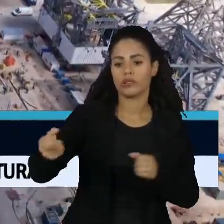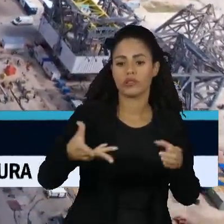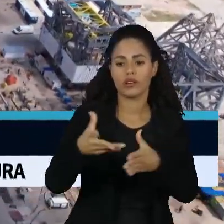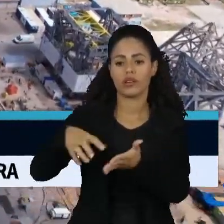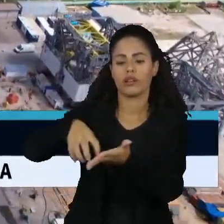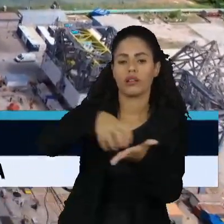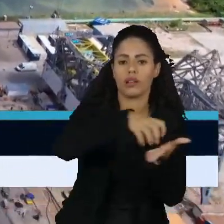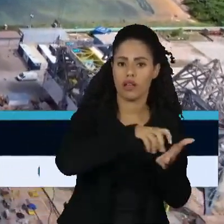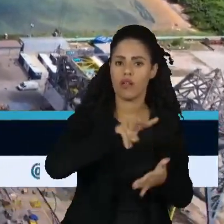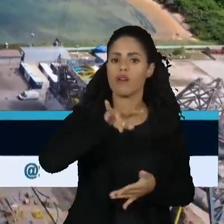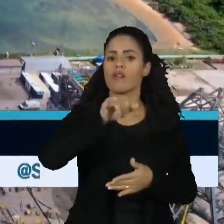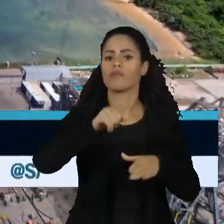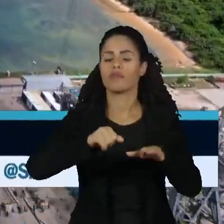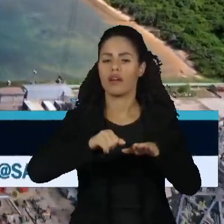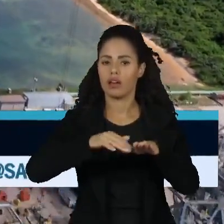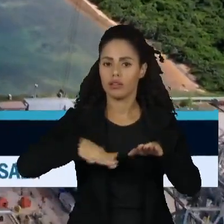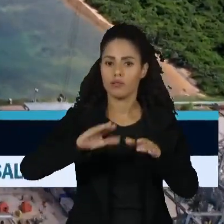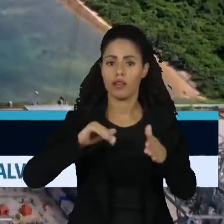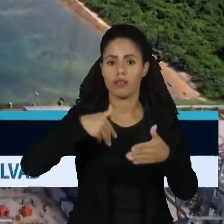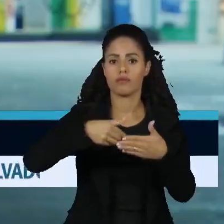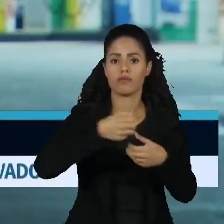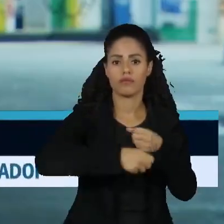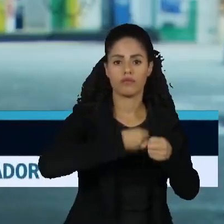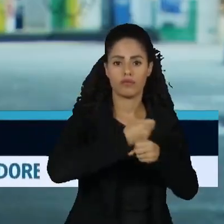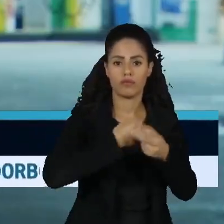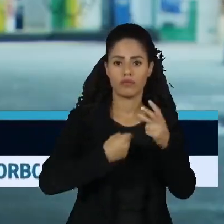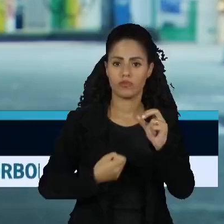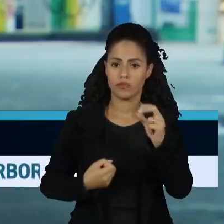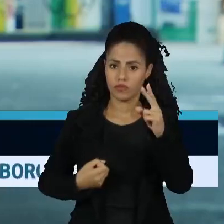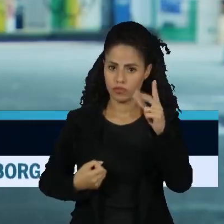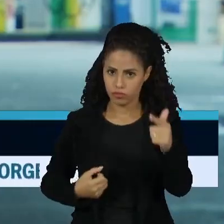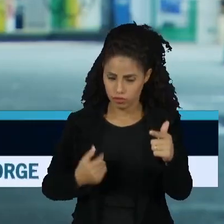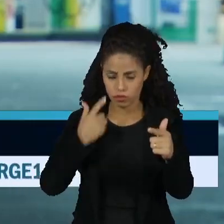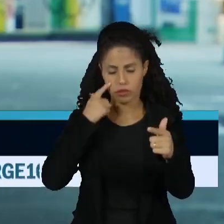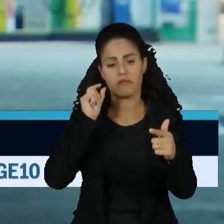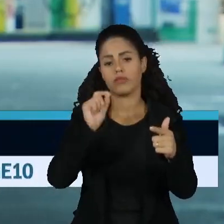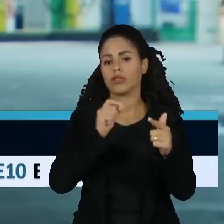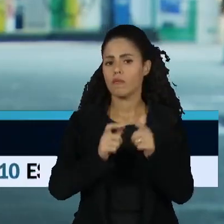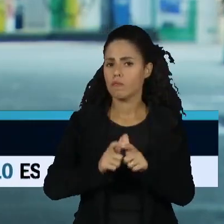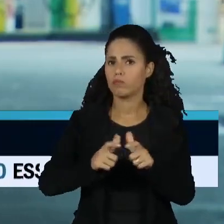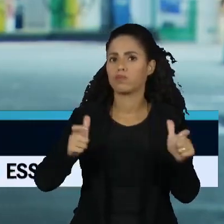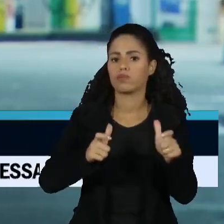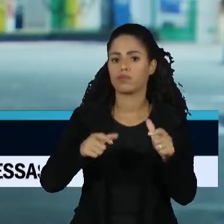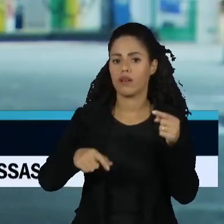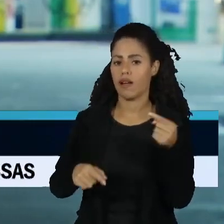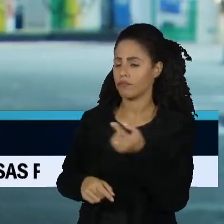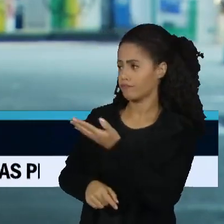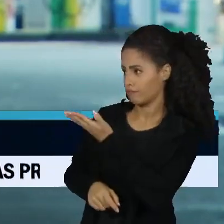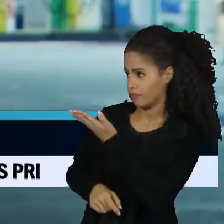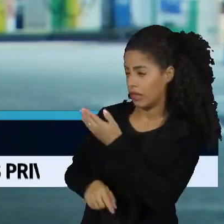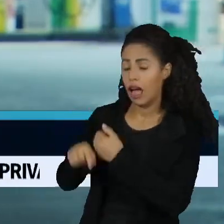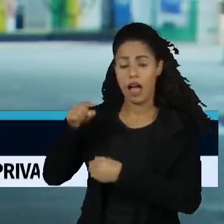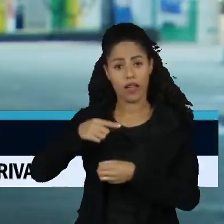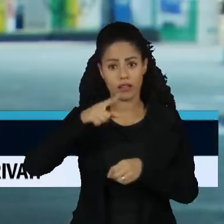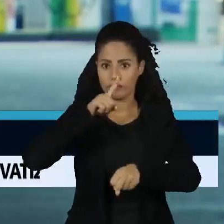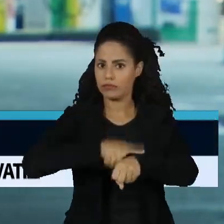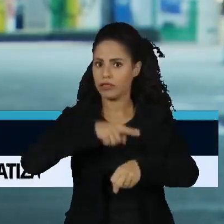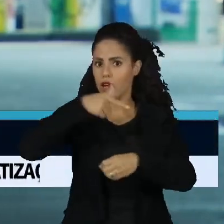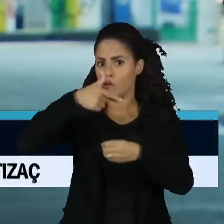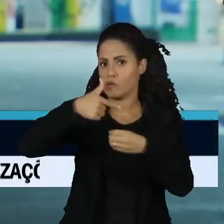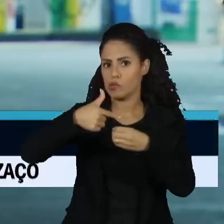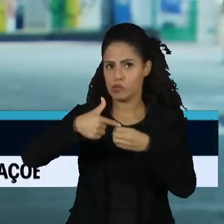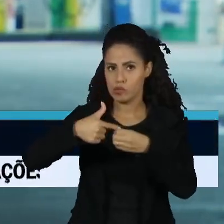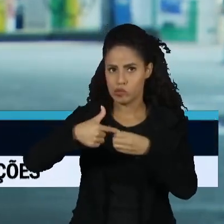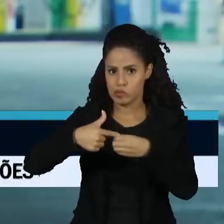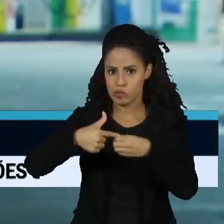instaladas no pré-sal até 2027. Apesar desse gigantismo, é aqui, na hora de abastecer, que a Petrobras